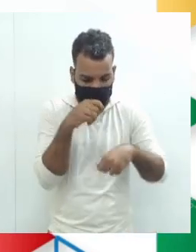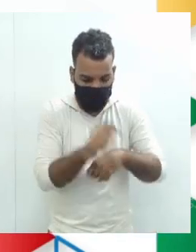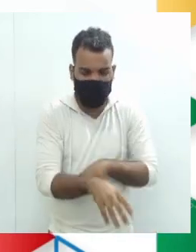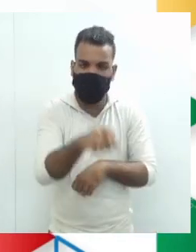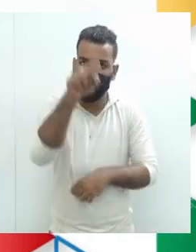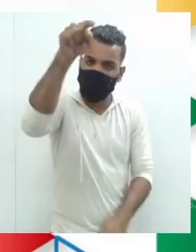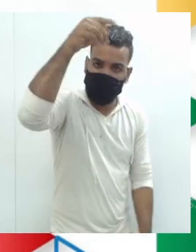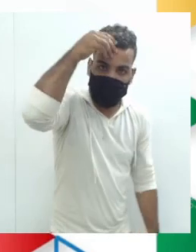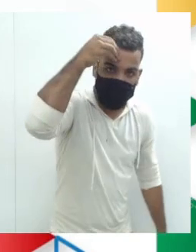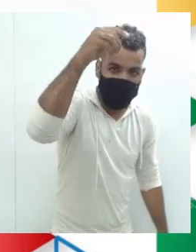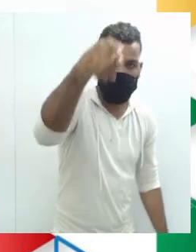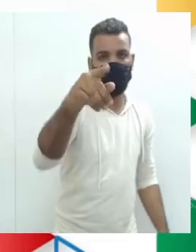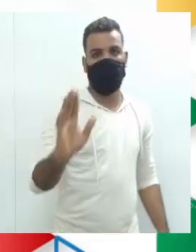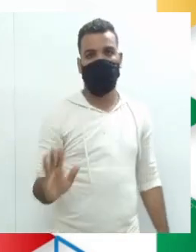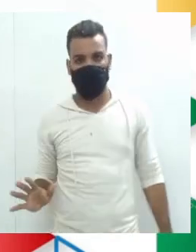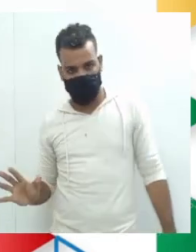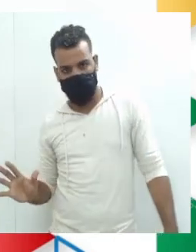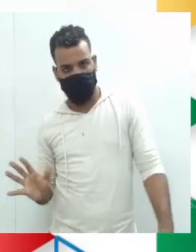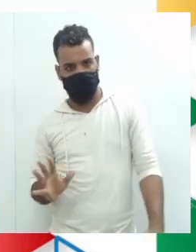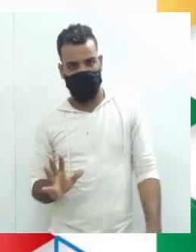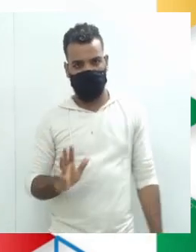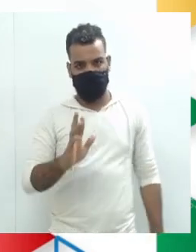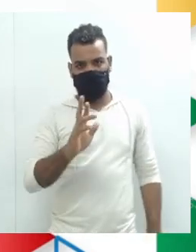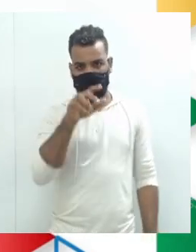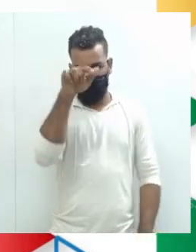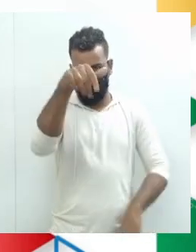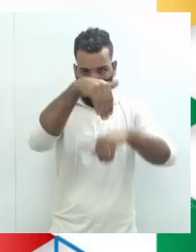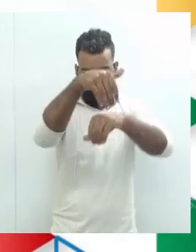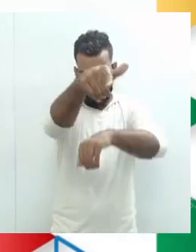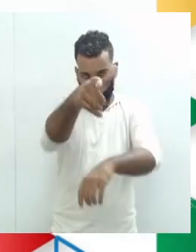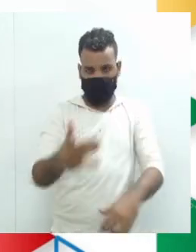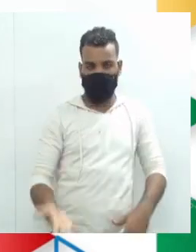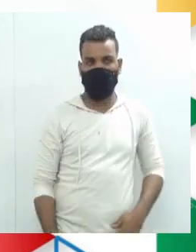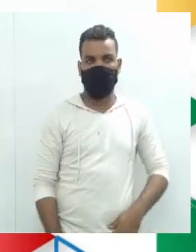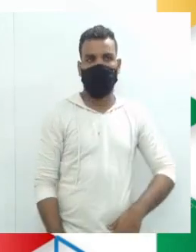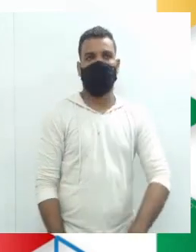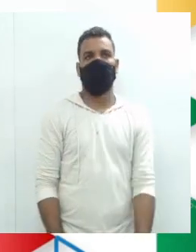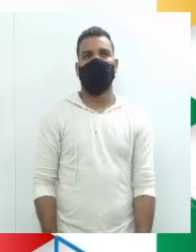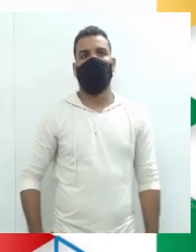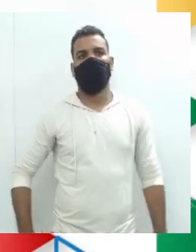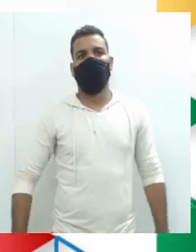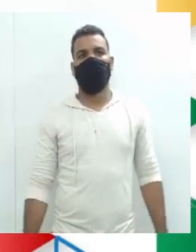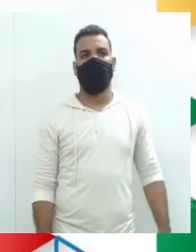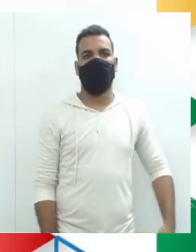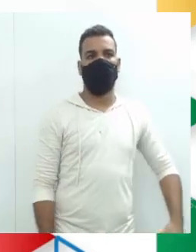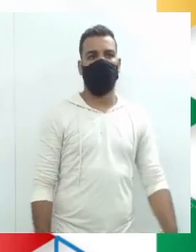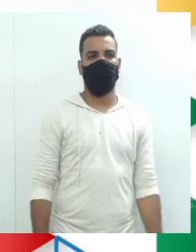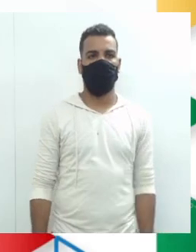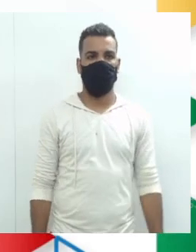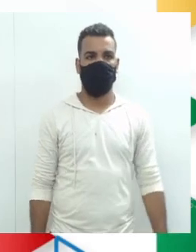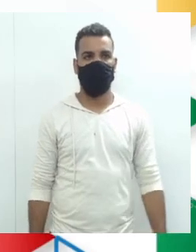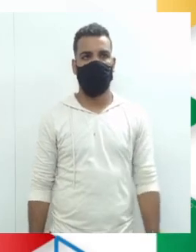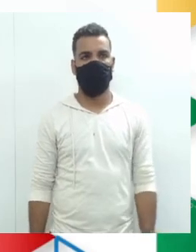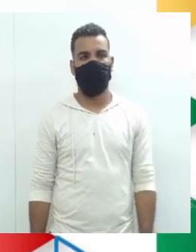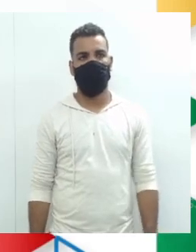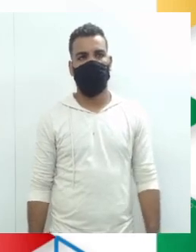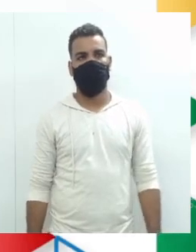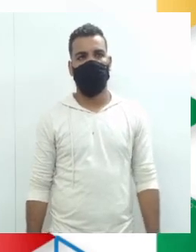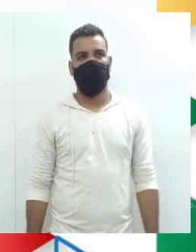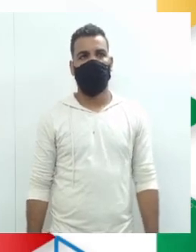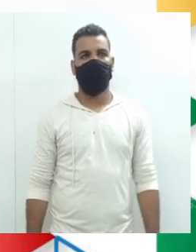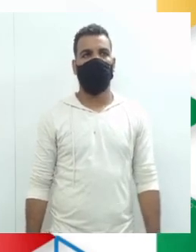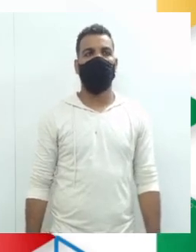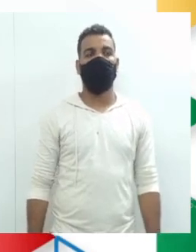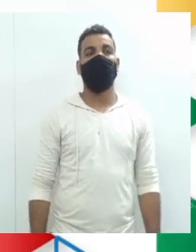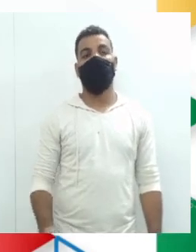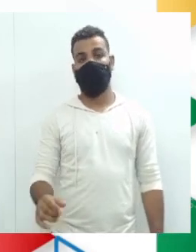produz é nosso, né? A gente tem que dar conta do nosso lixo. E aí temos a imagem, certo? Que a imagem mostra aí